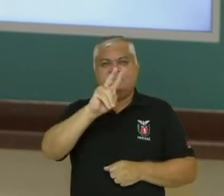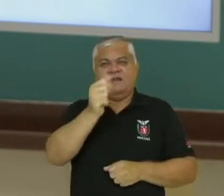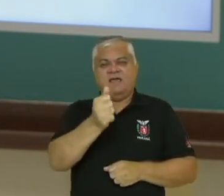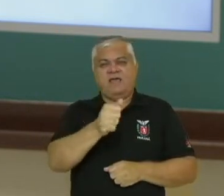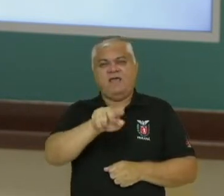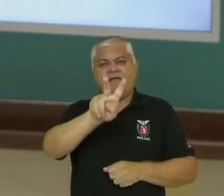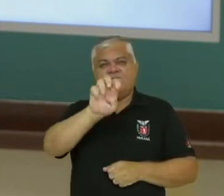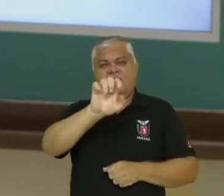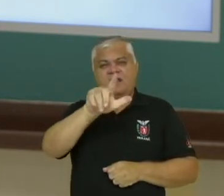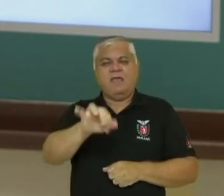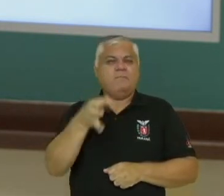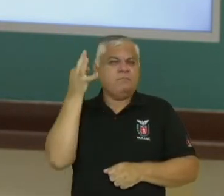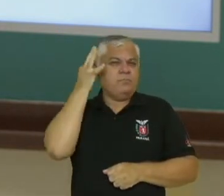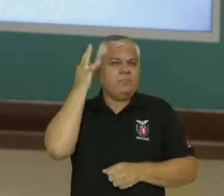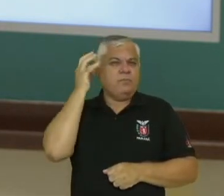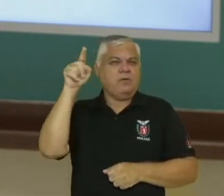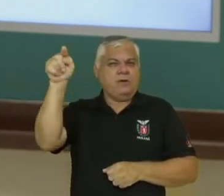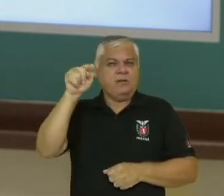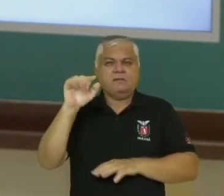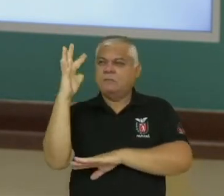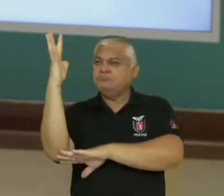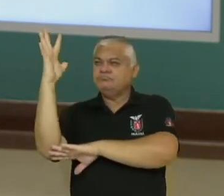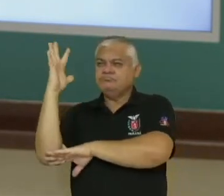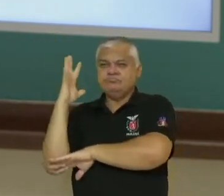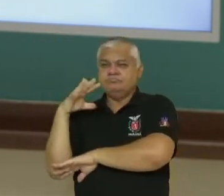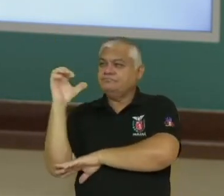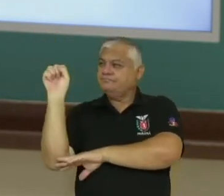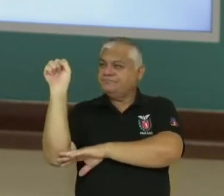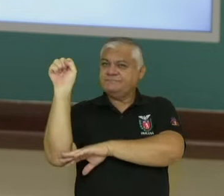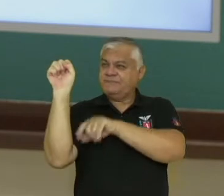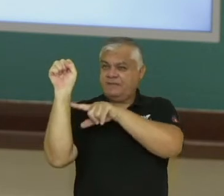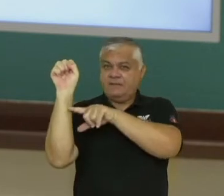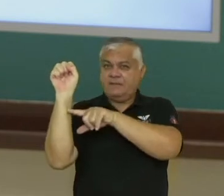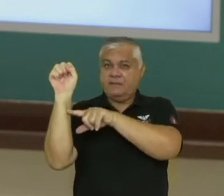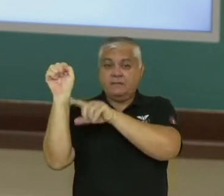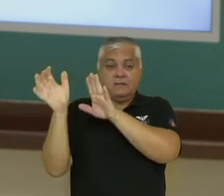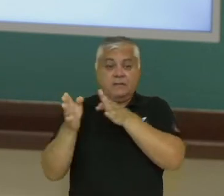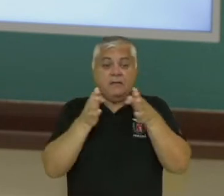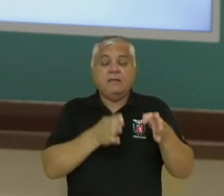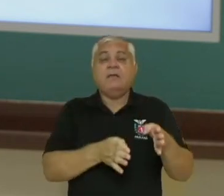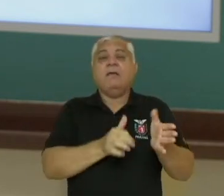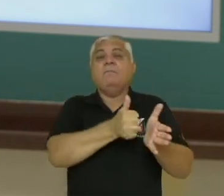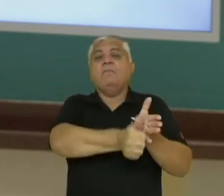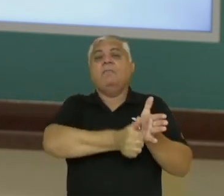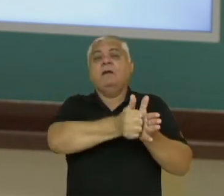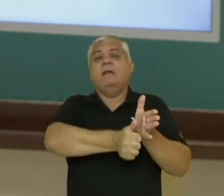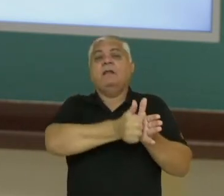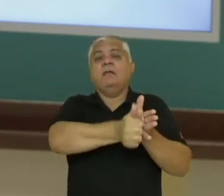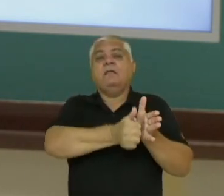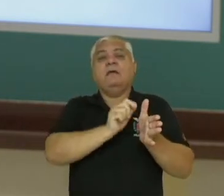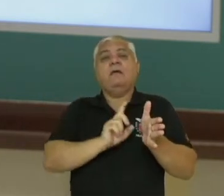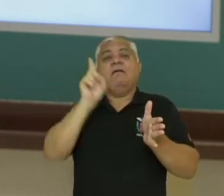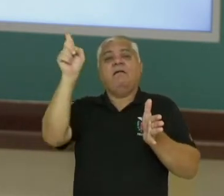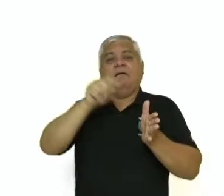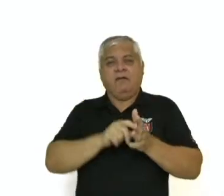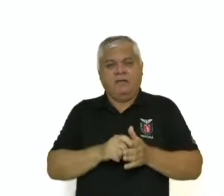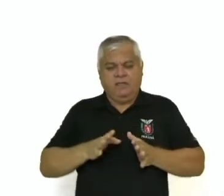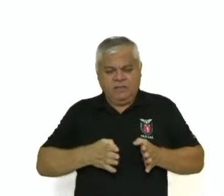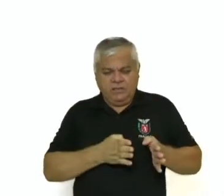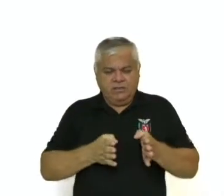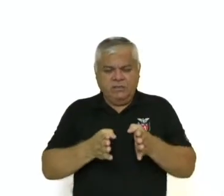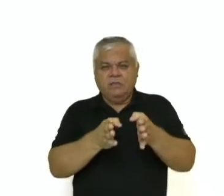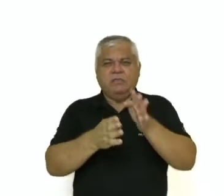Ponta Grossa. E aqui nós temos a nossa linda e bela Paranaguá, certo? Aqui com o rio Itiberê, coisa linda,